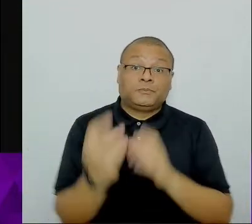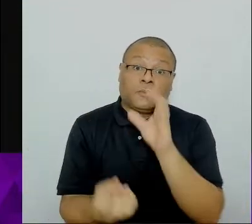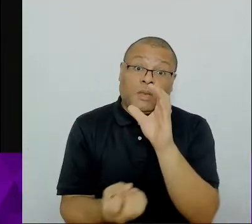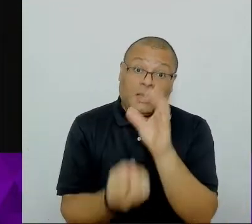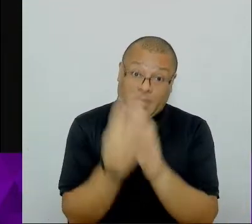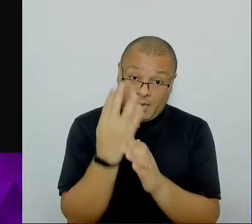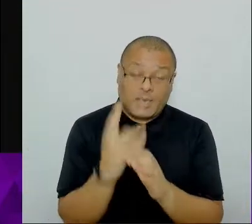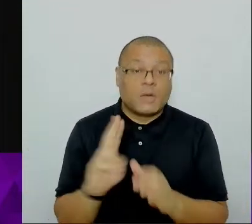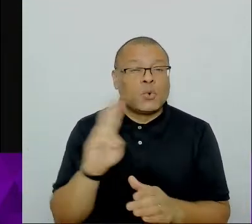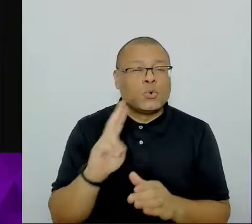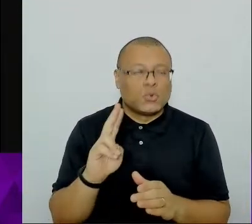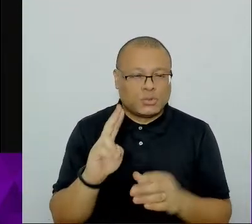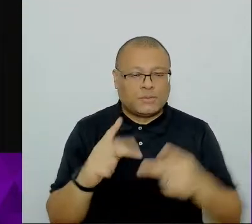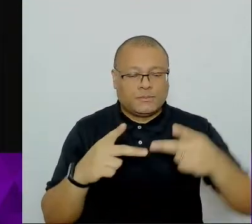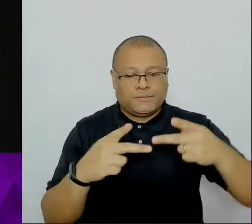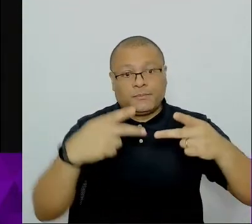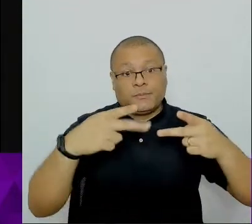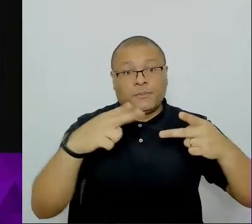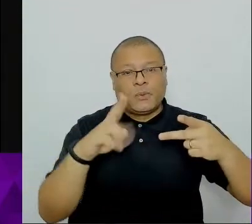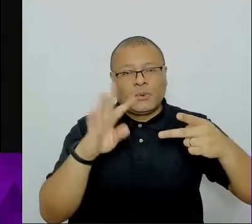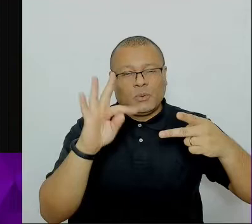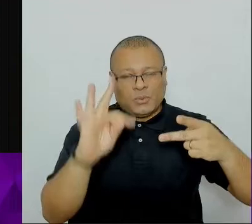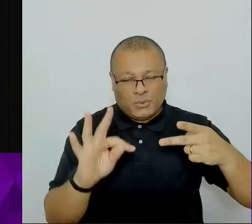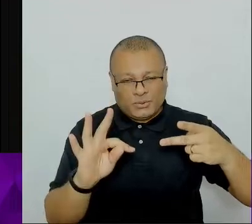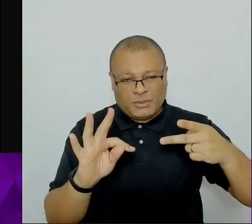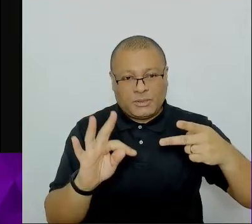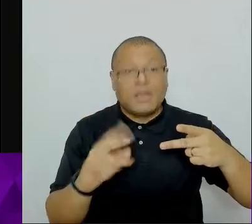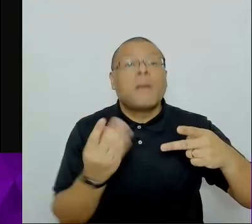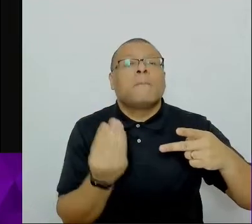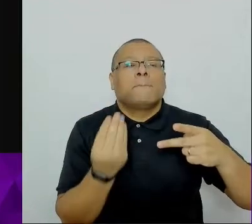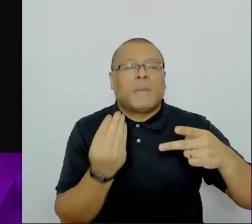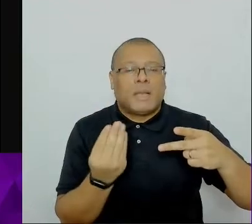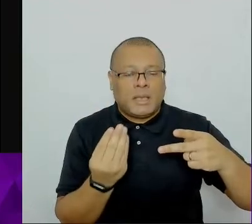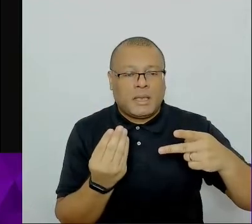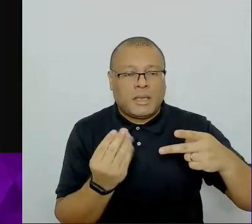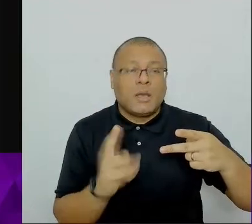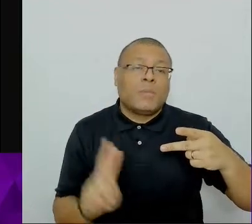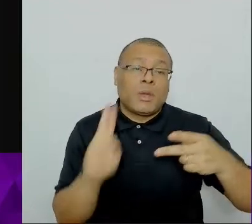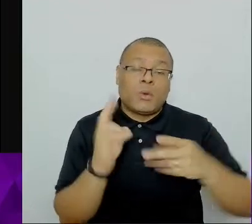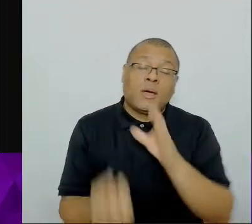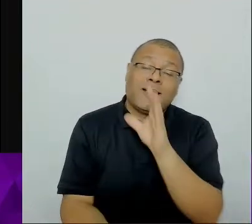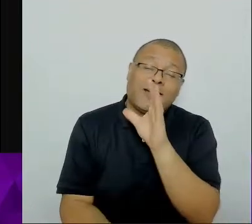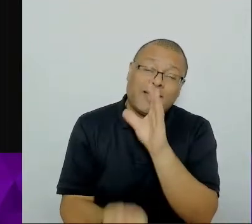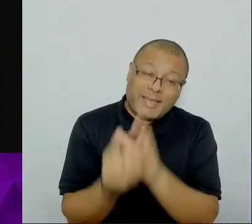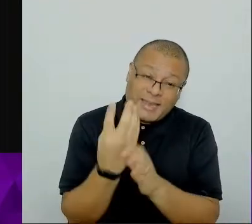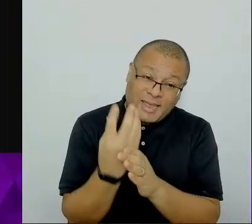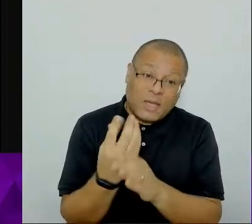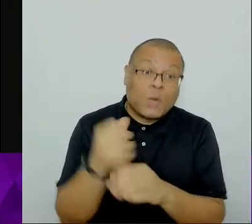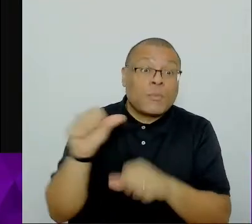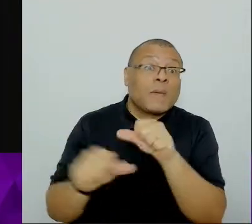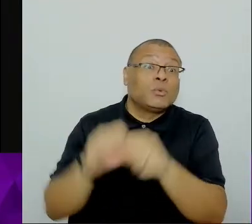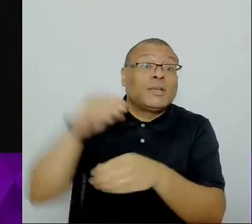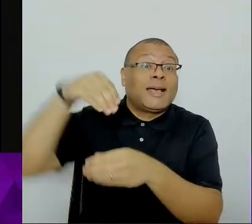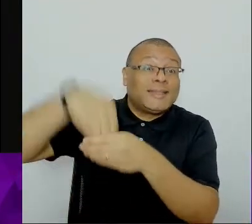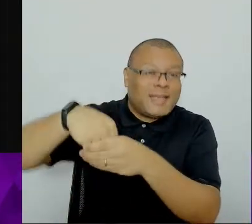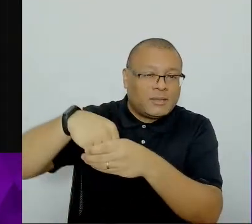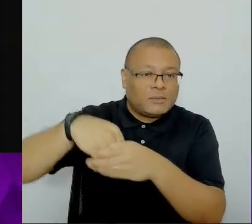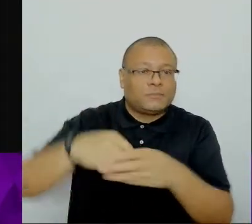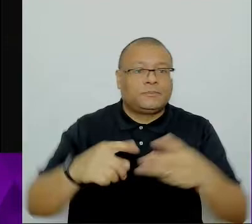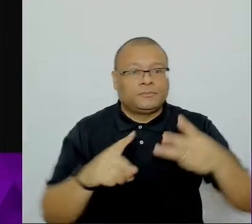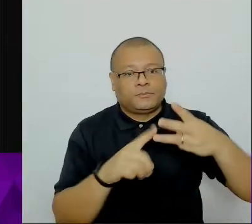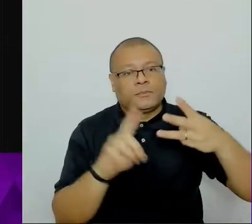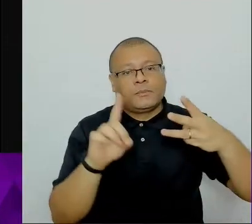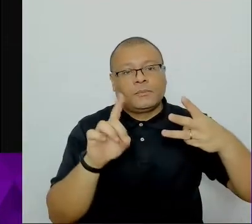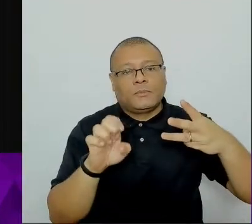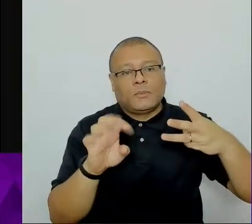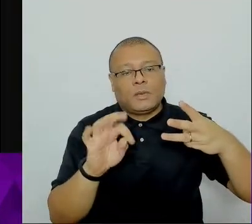recurso. O PUT, segundo o RFC HTTP, ele pode ser utilizado tanto para criar quanto para atualizar um recurso. O delete, ele pode ser